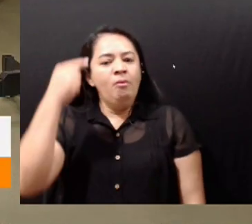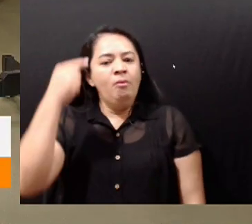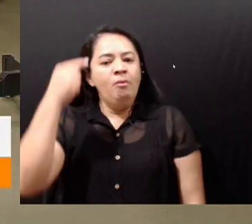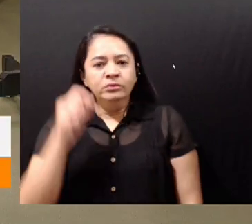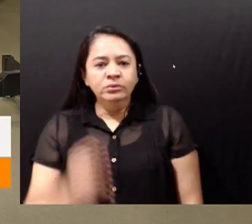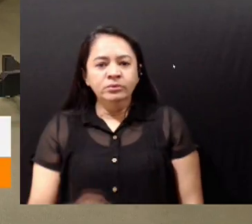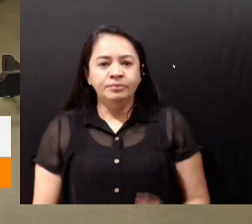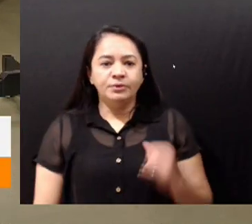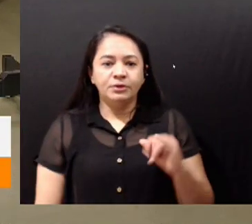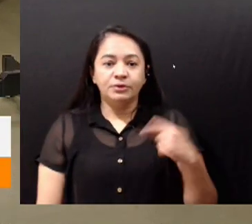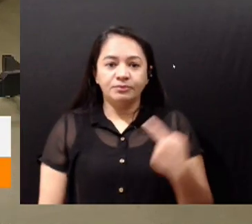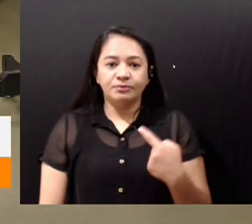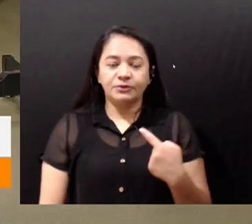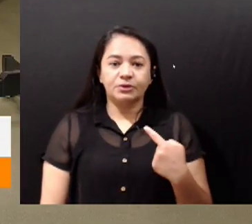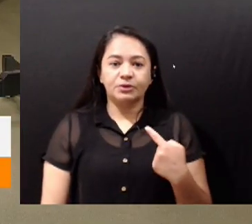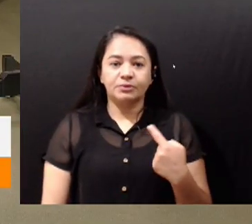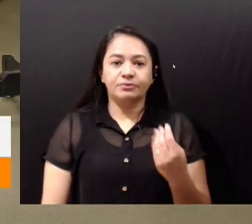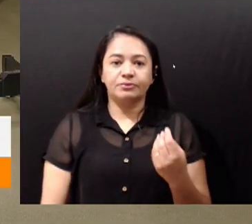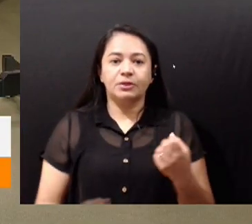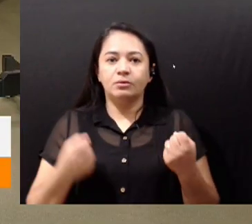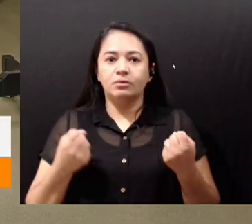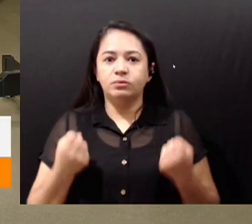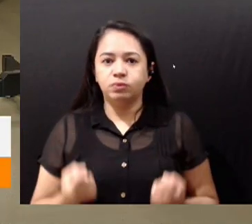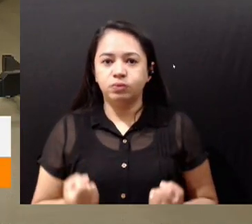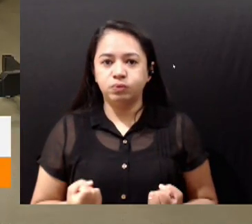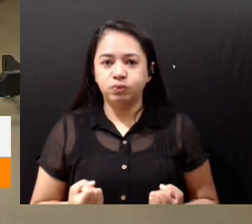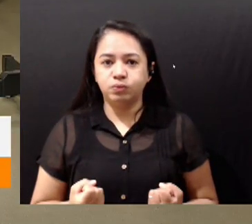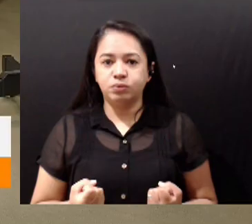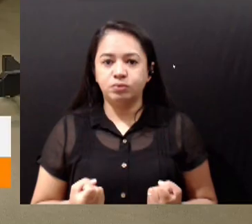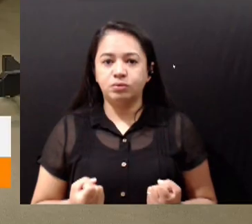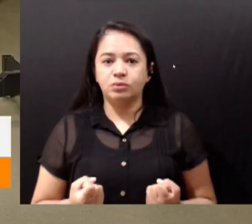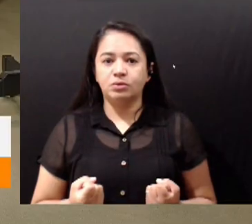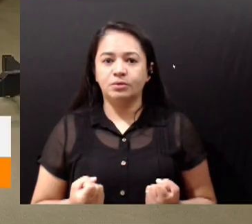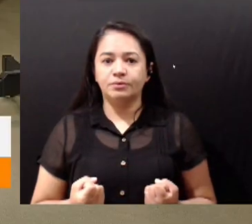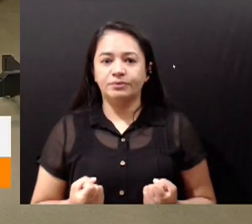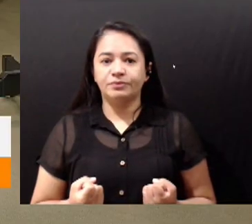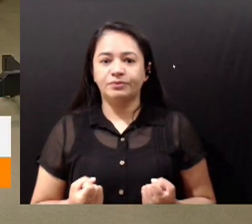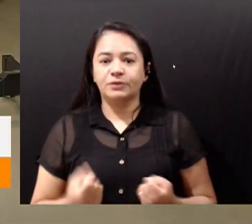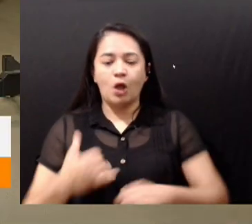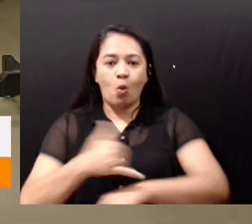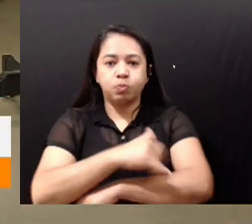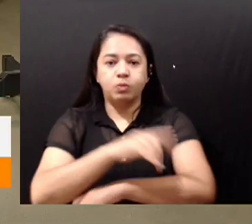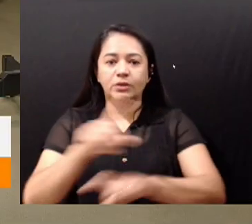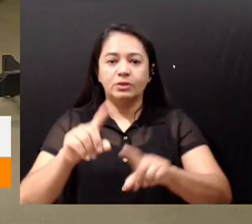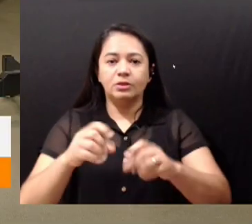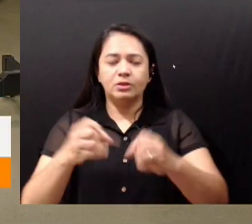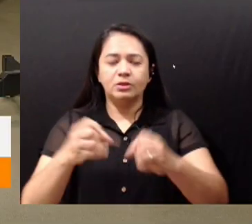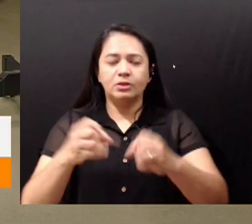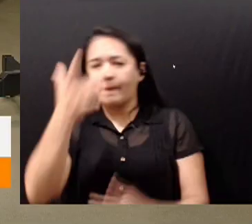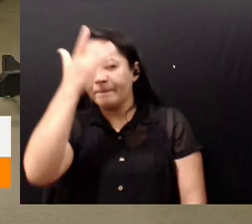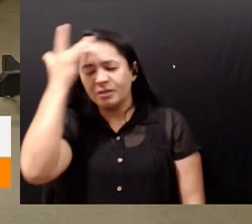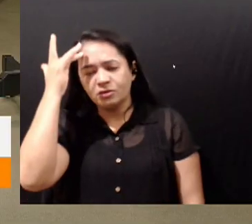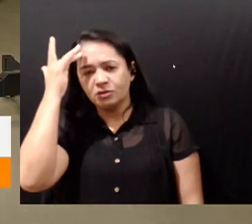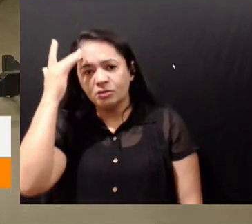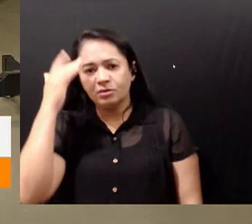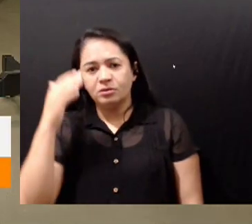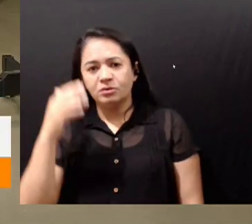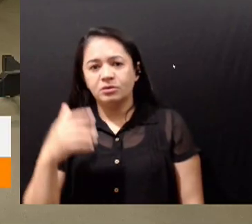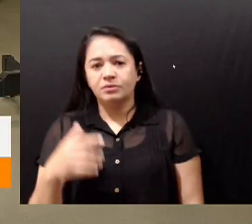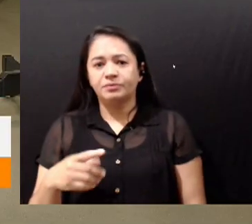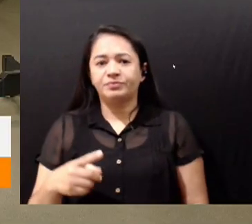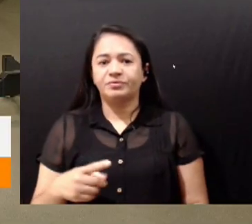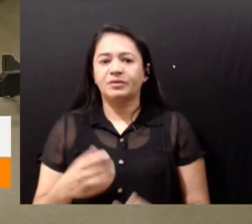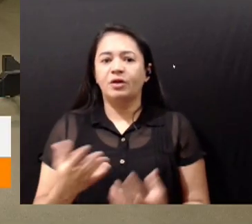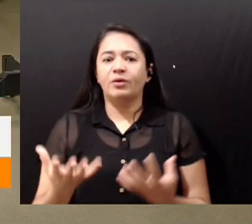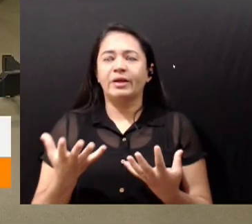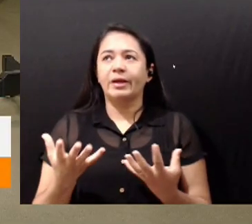um determinado peso, aqui eu não estou falando de obesidade, tá, gente? Quero deixar bem claro. Estou falando de pessoas que, tipo eu, assim, quer perder peso. Engordei